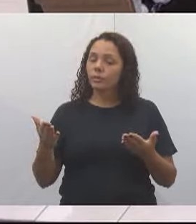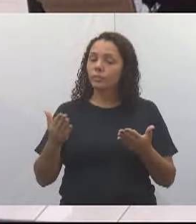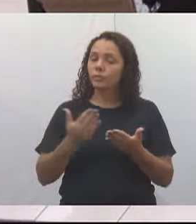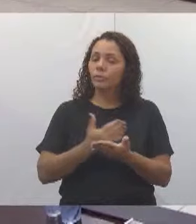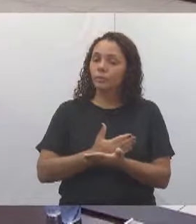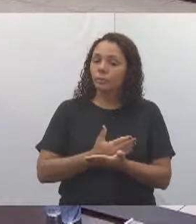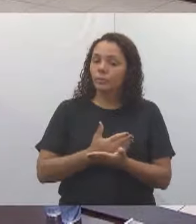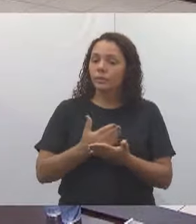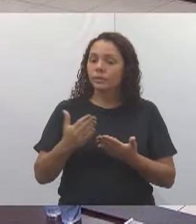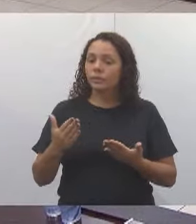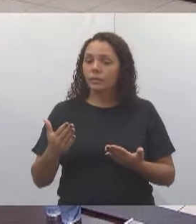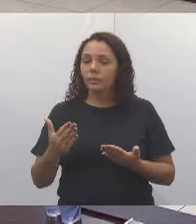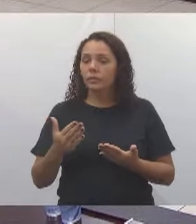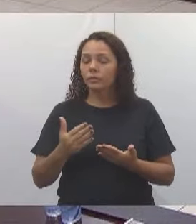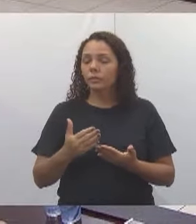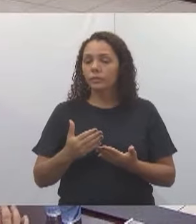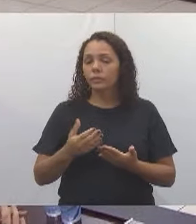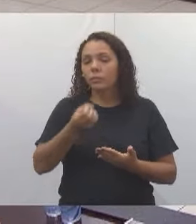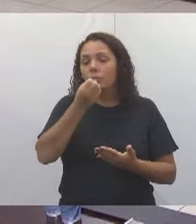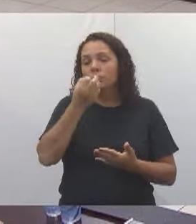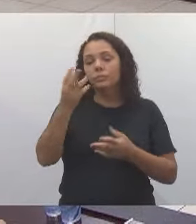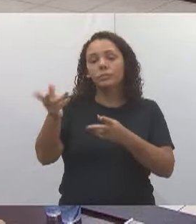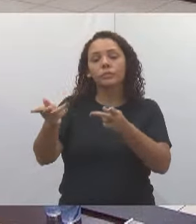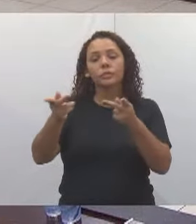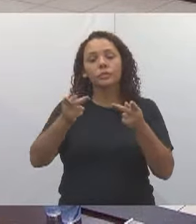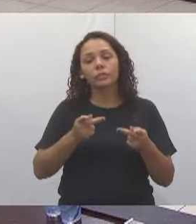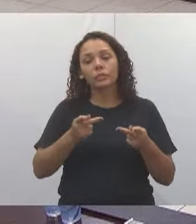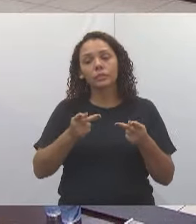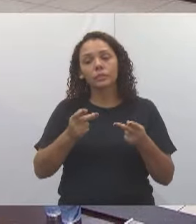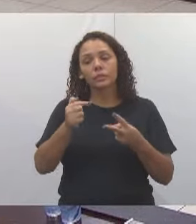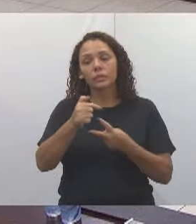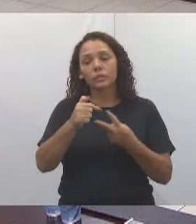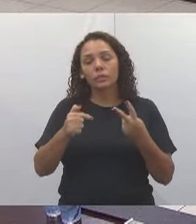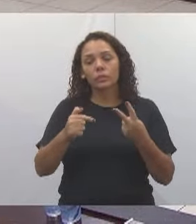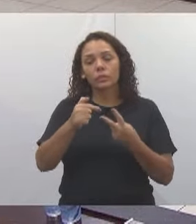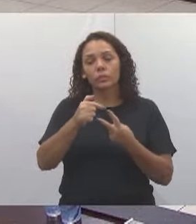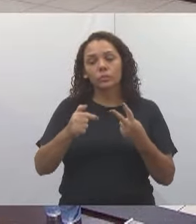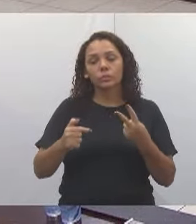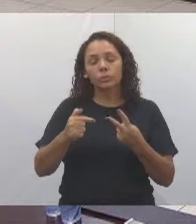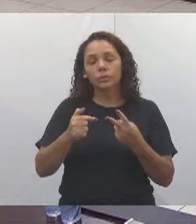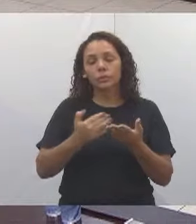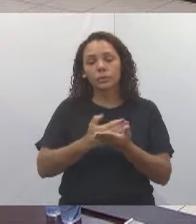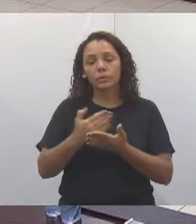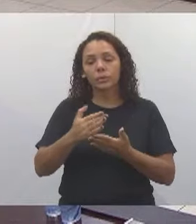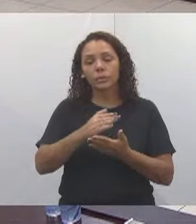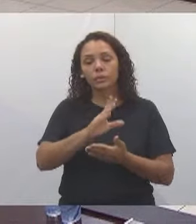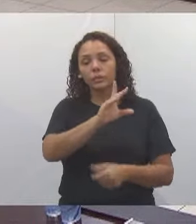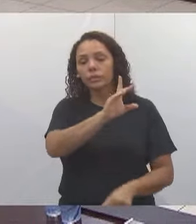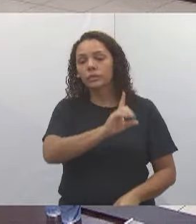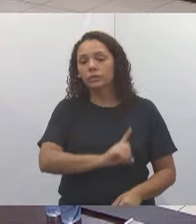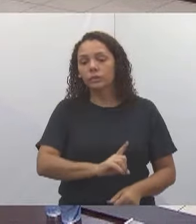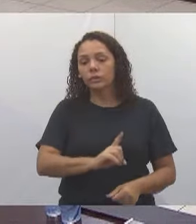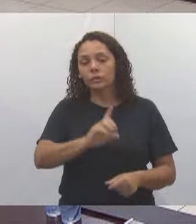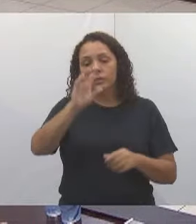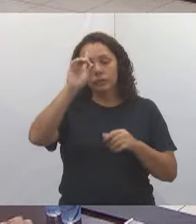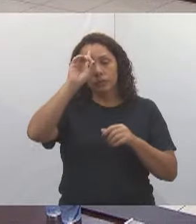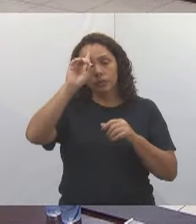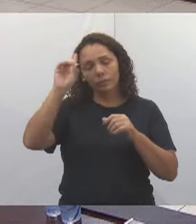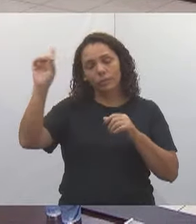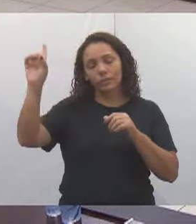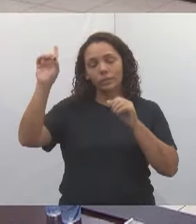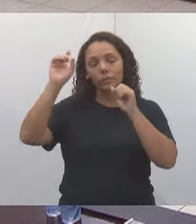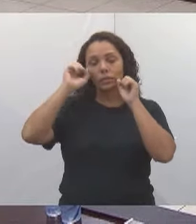com as boas-vindas, né, aos dois integrantes aí da parte de diretoria, né? Que Deus abençoe, boa